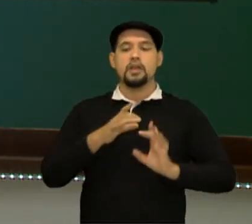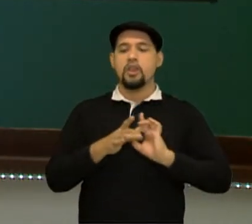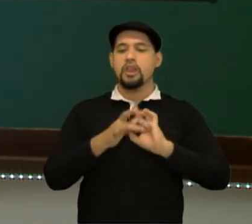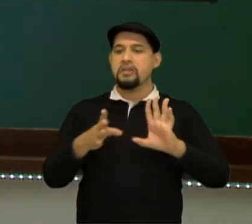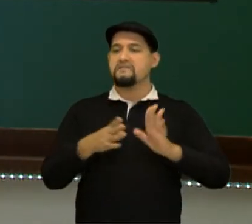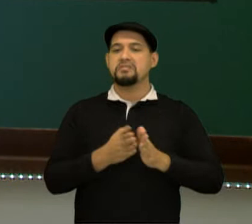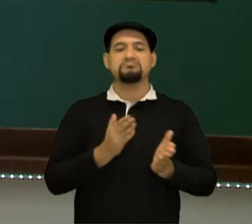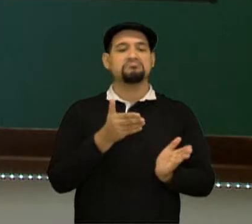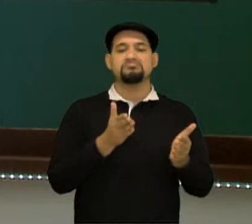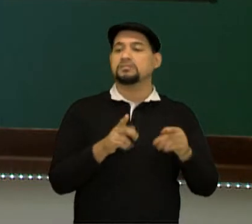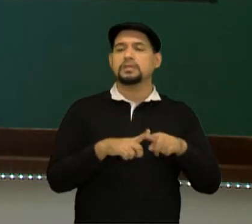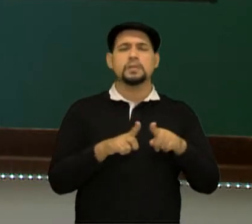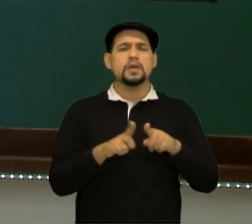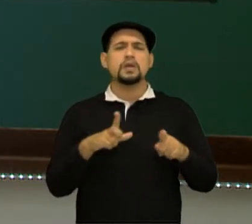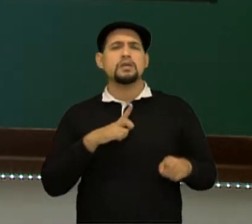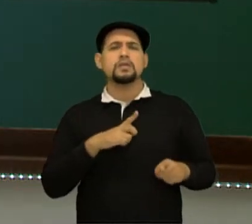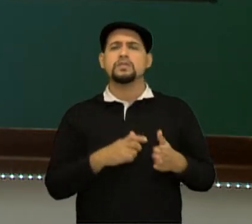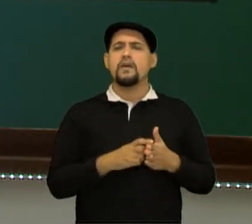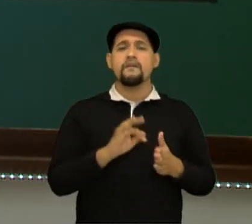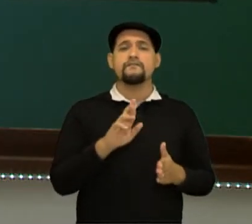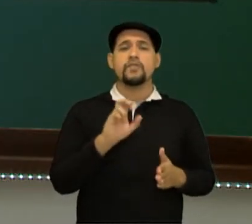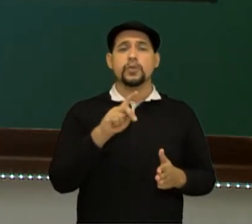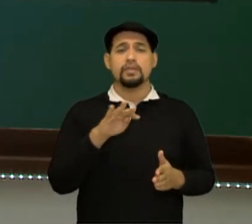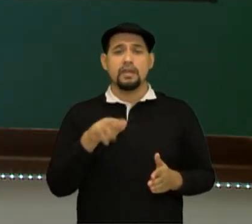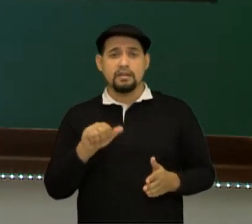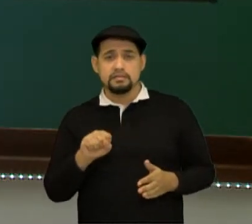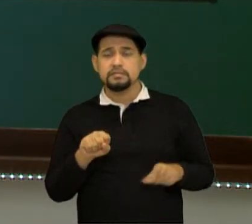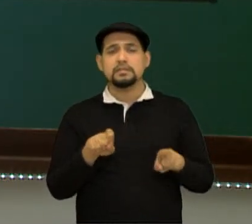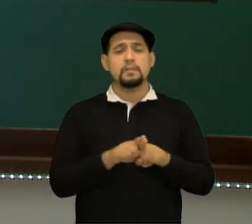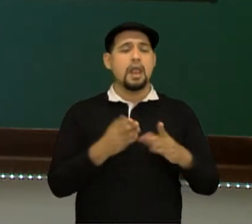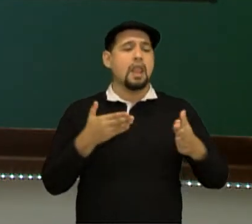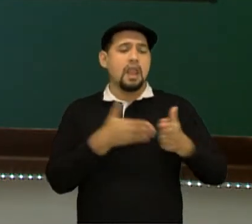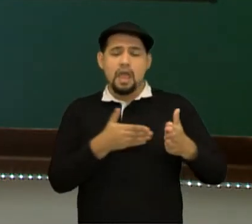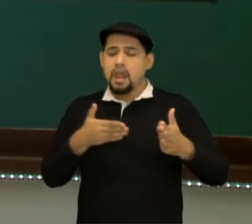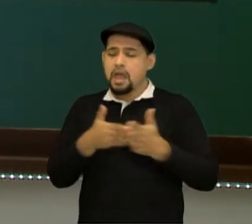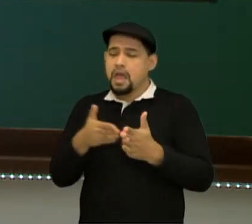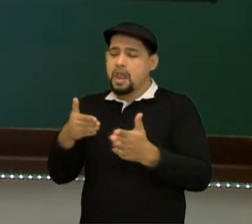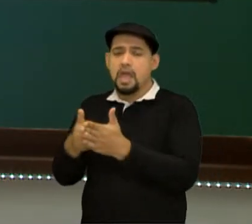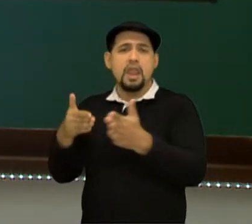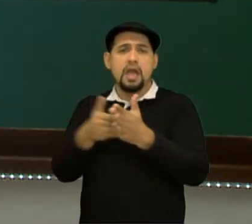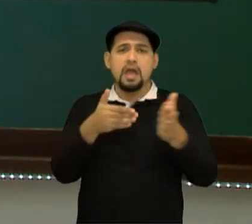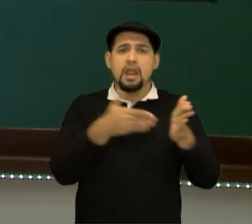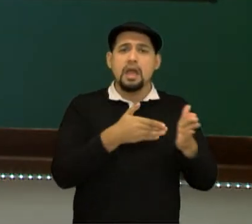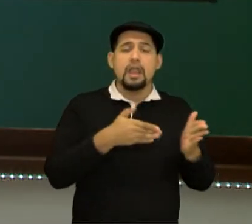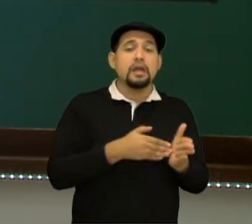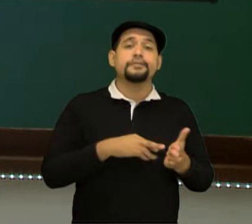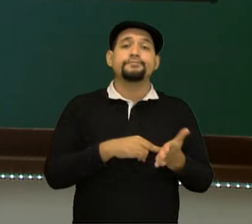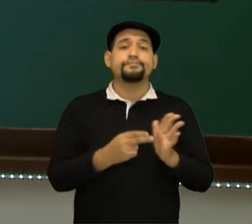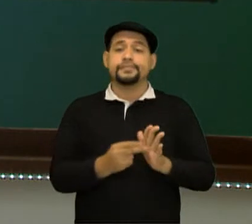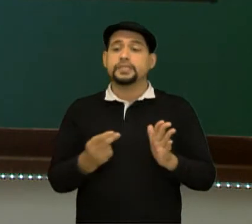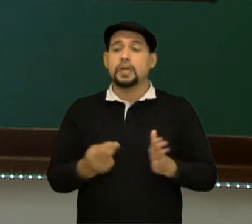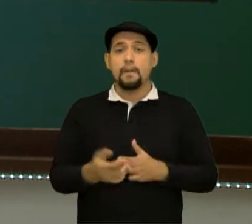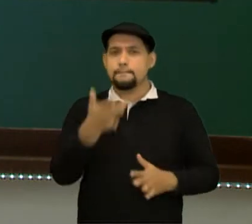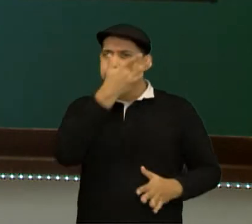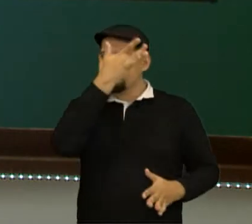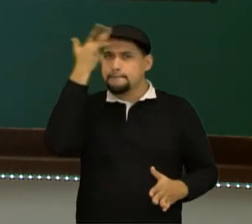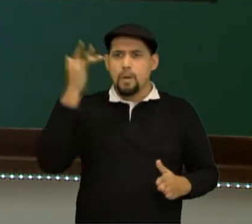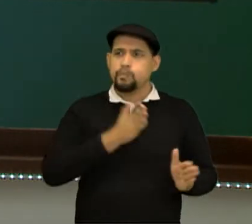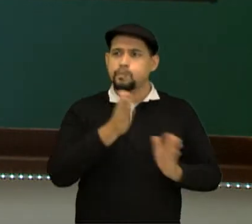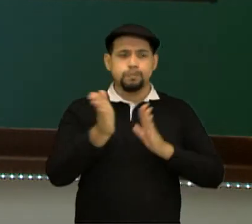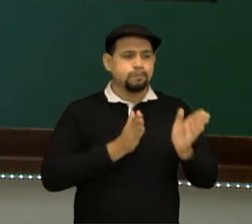livre acesso uma circulação entre as fronteiras que delimitam literalmente uma circulação maior de